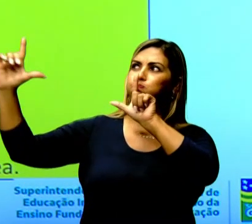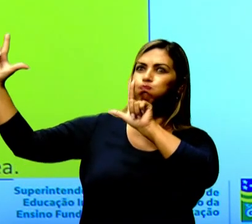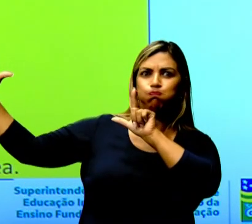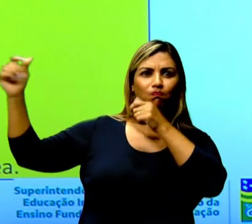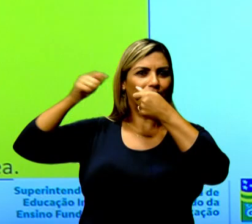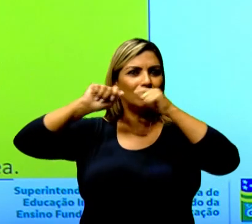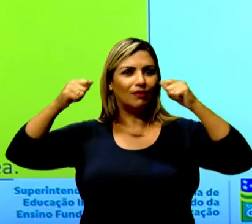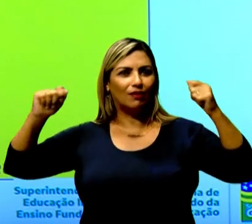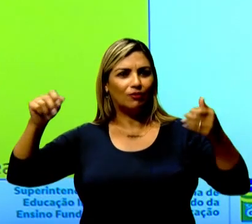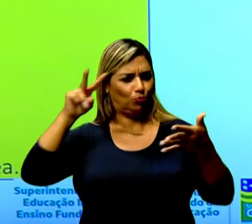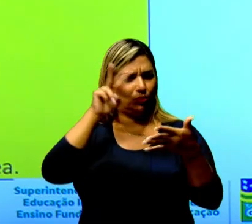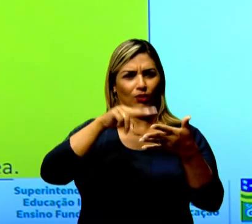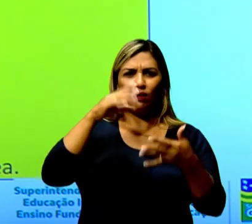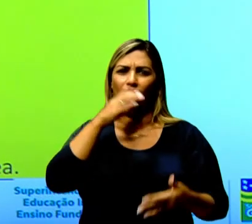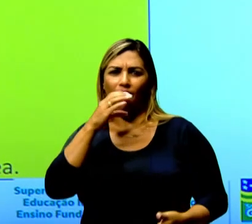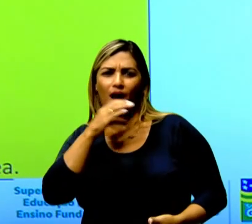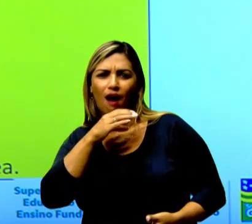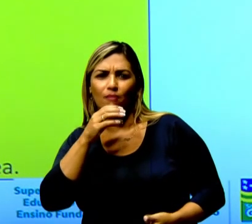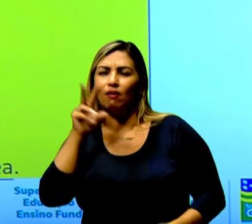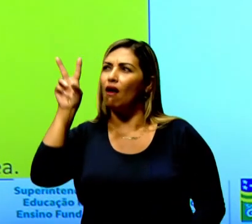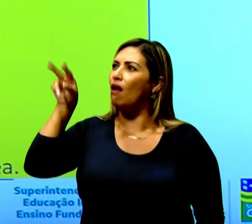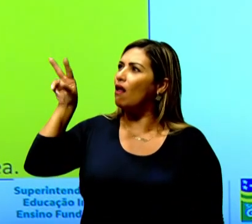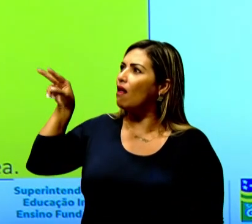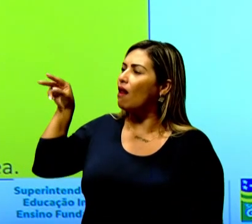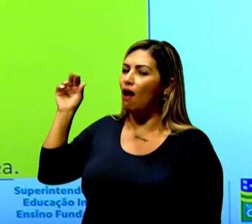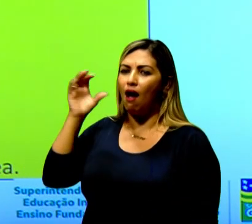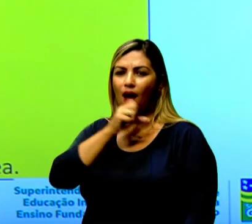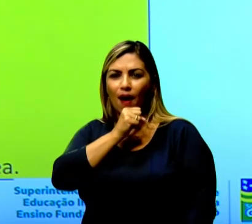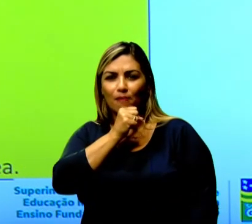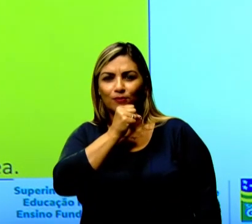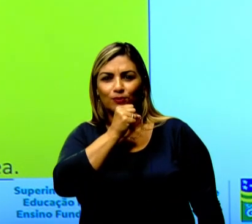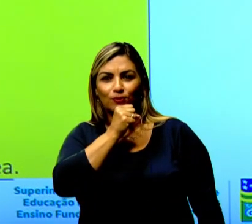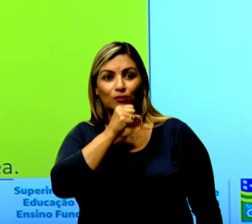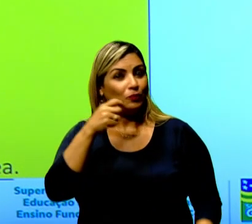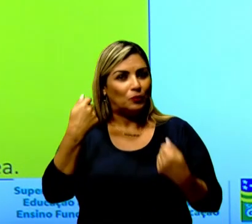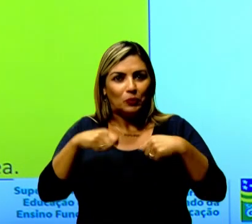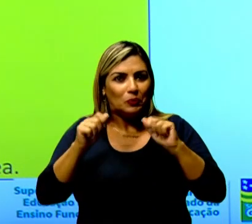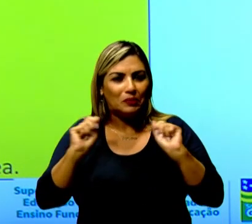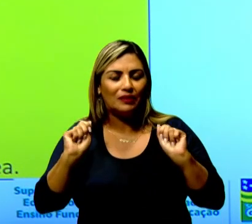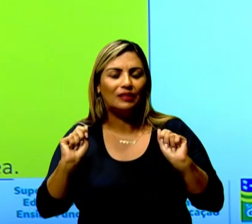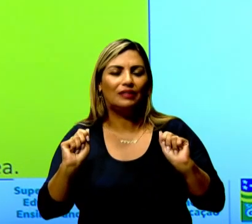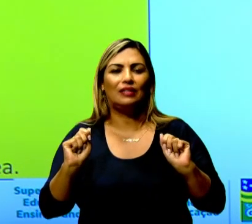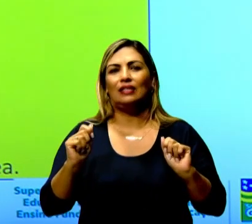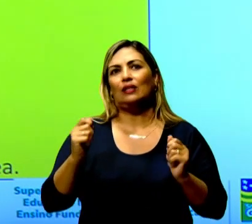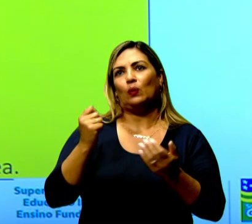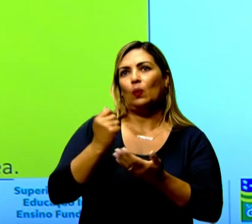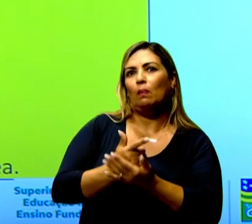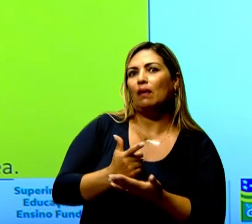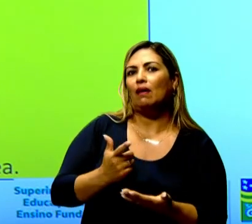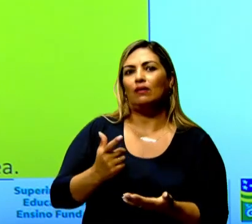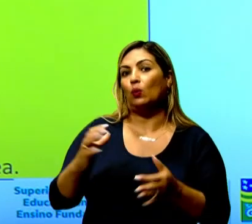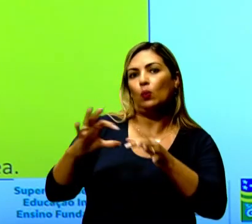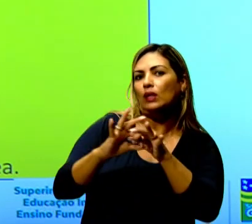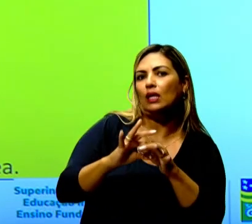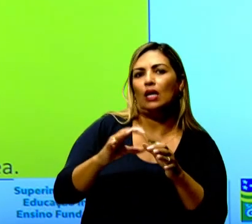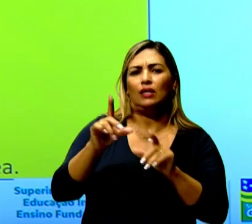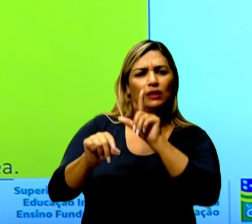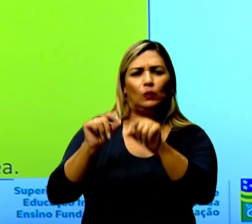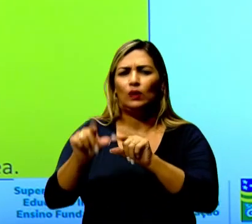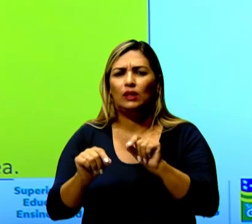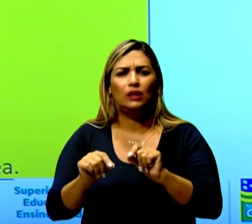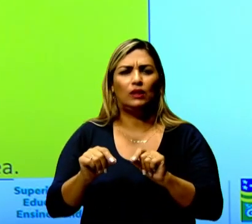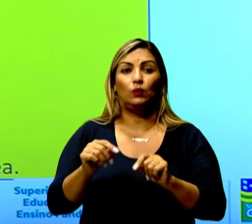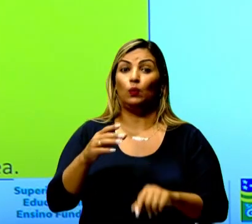é a leitura rápida de fixação objetiva ele não precisa ser comprado ligado ou